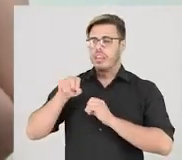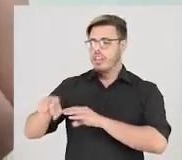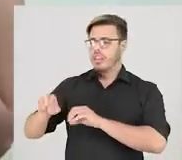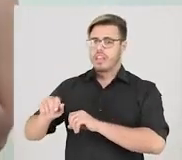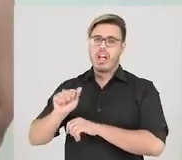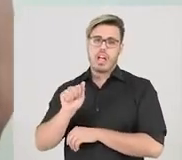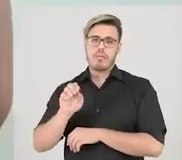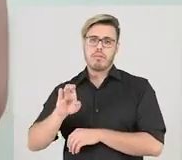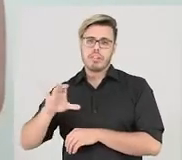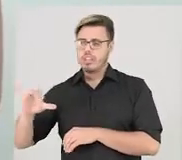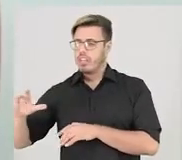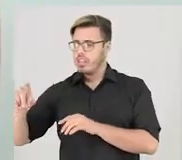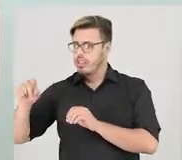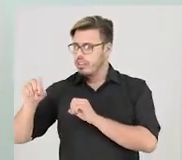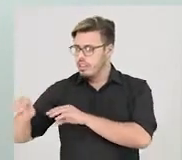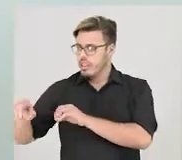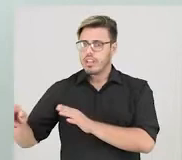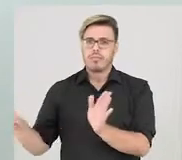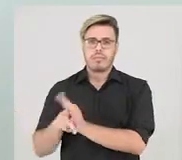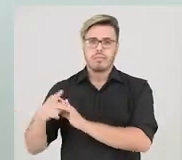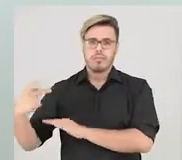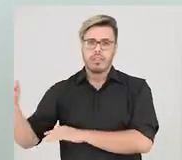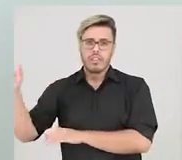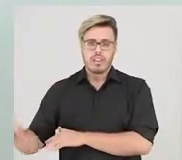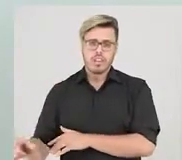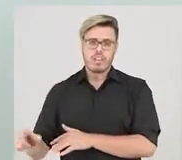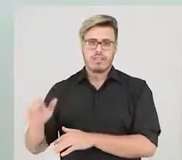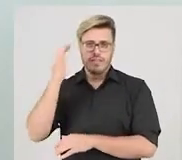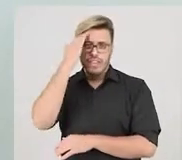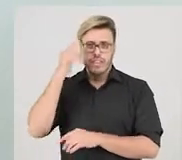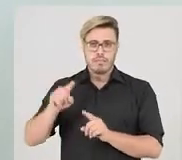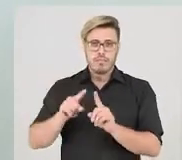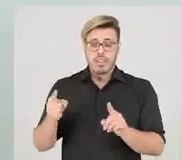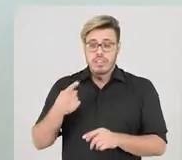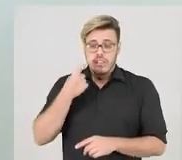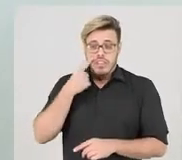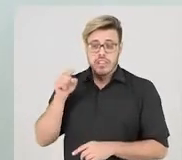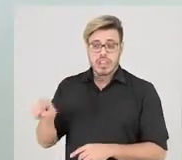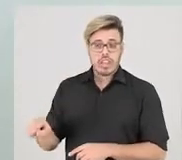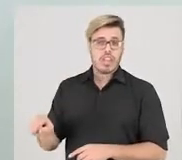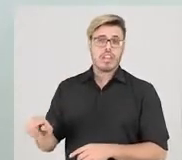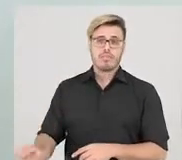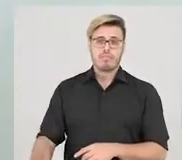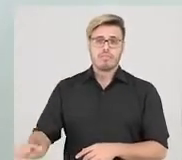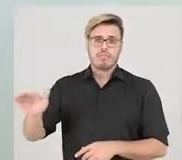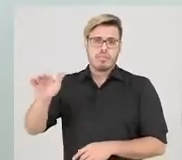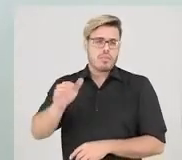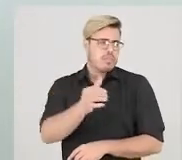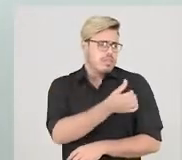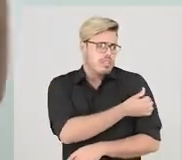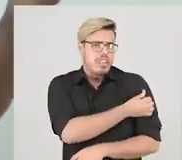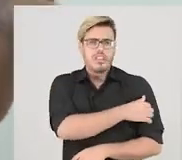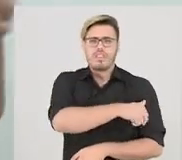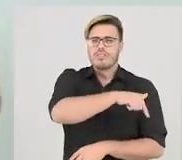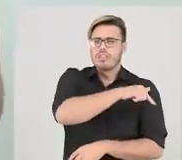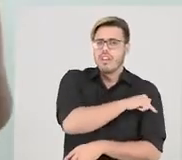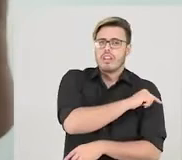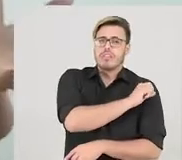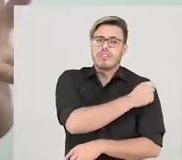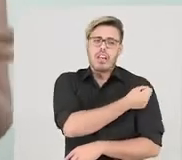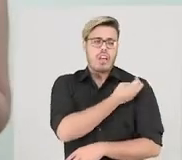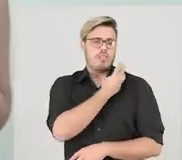6º, no 7º ano, no ensino médio, onde os seus colegas estão falando de história, de geografia, de